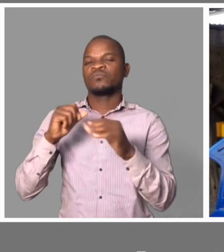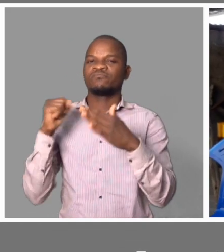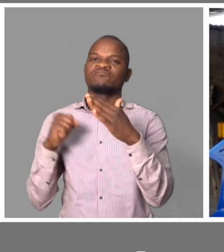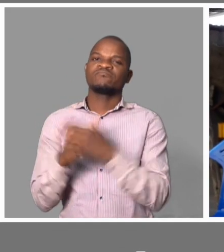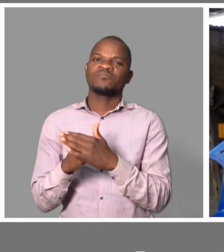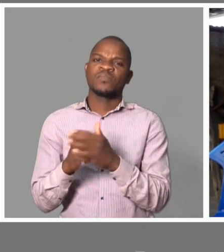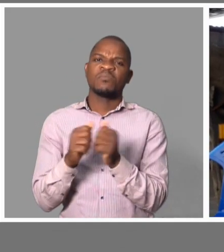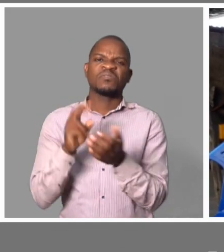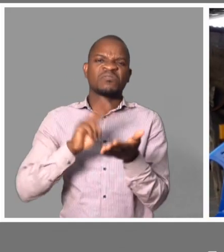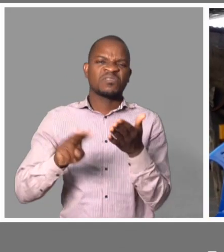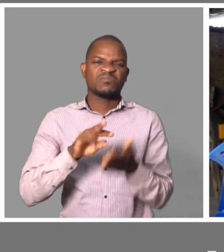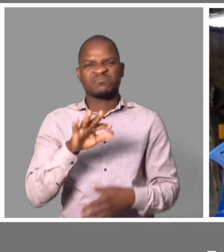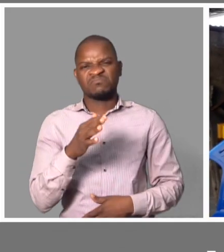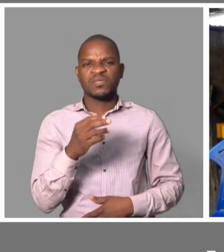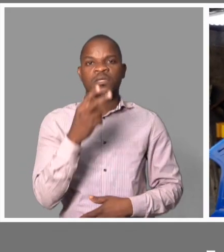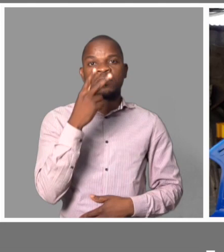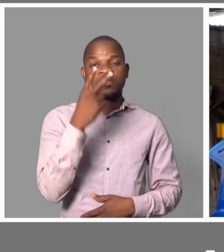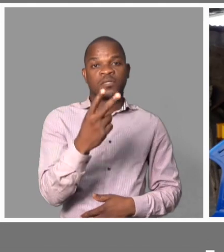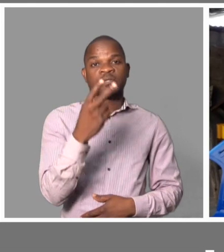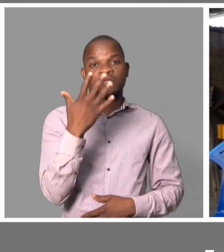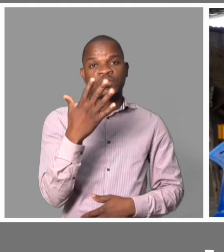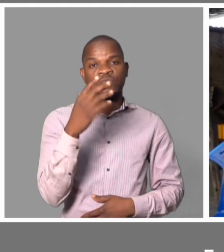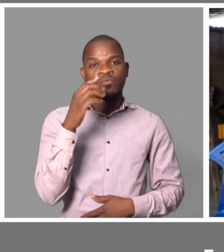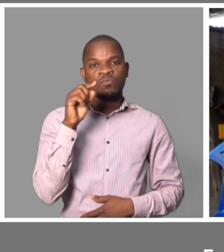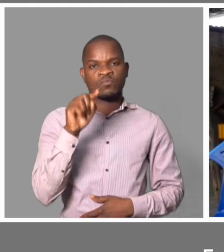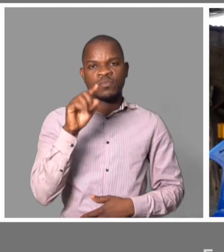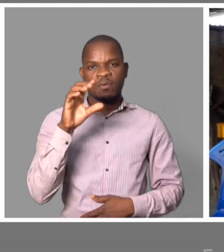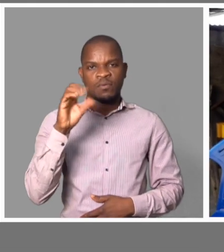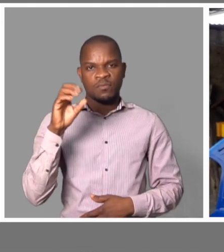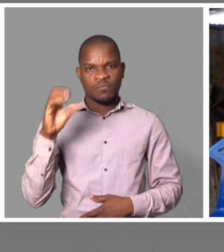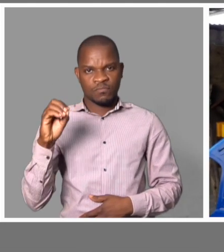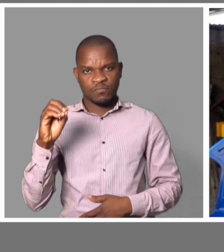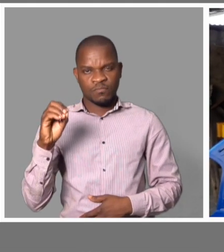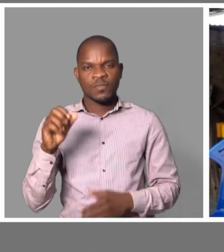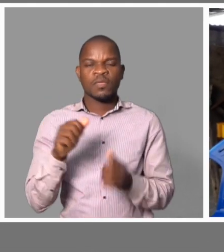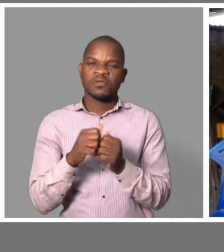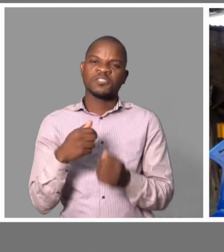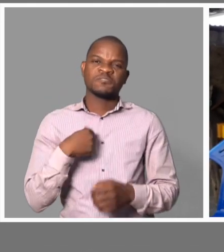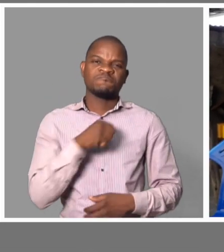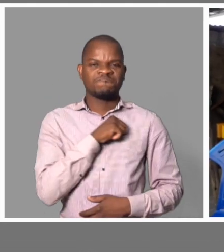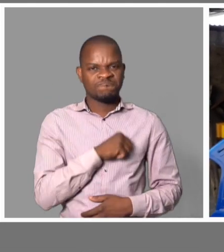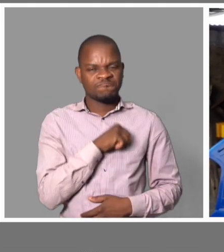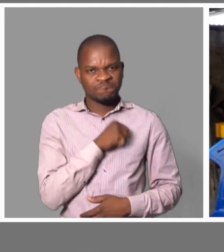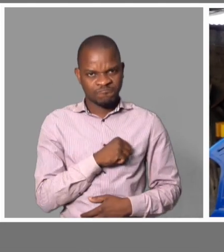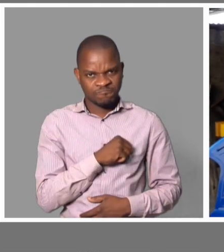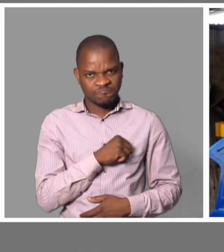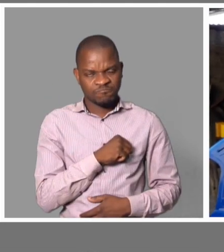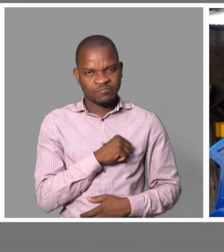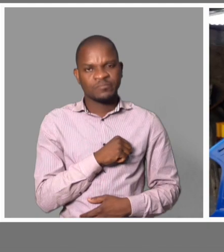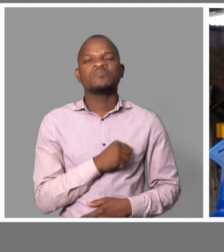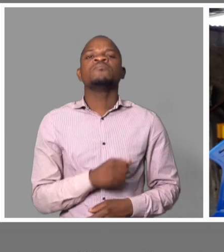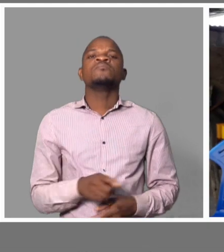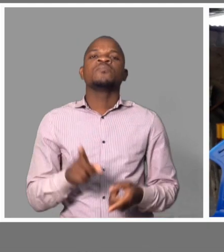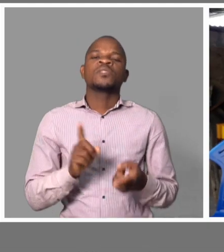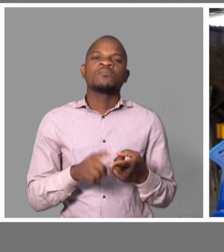social. Foi um valor de 35 mil. Mas eu consegui, não fui dar de um tempo a louro, fui dar de um